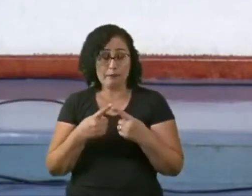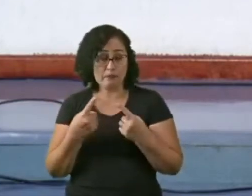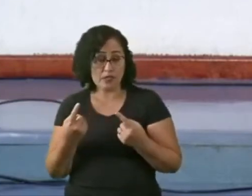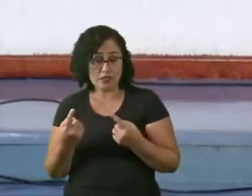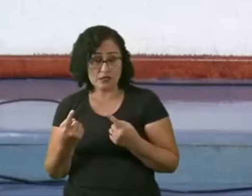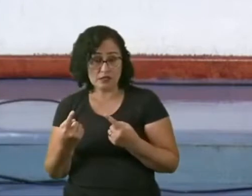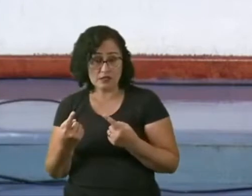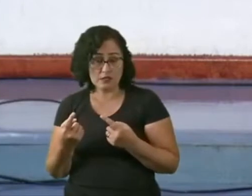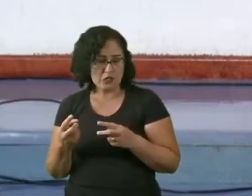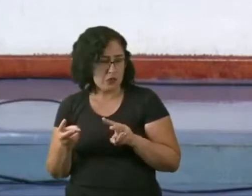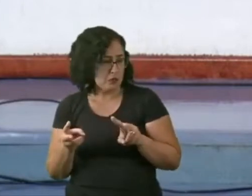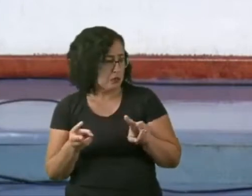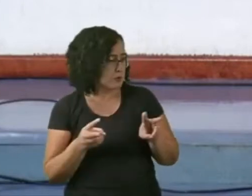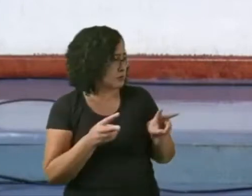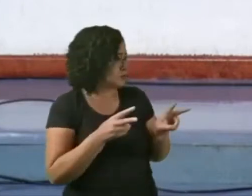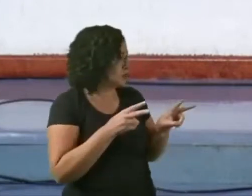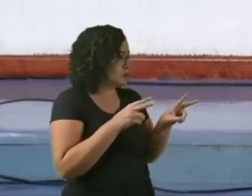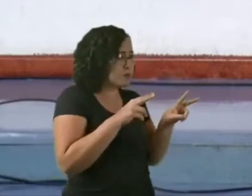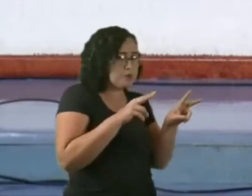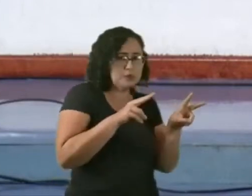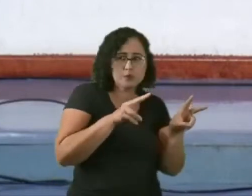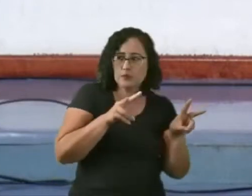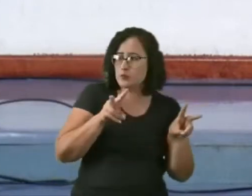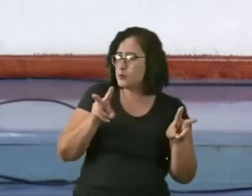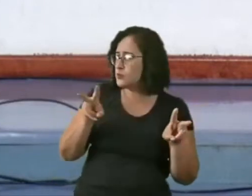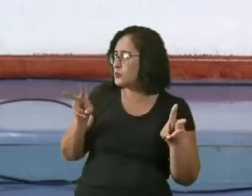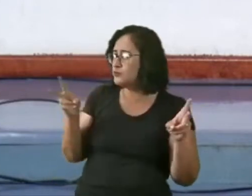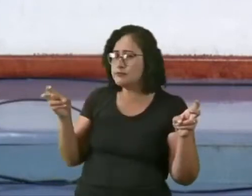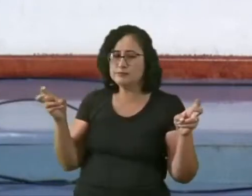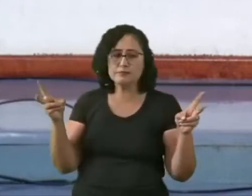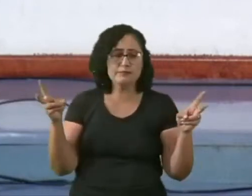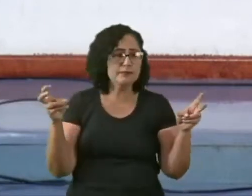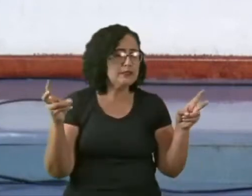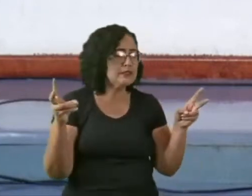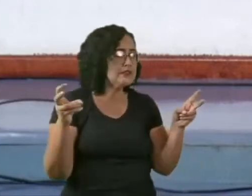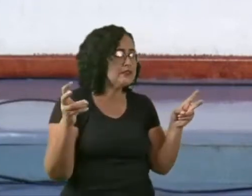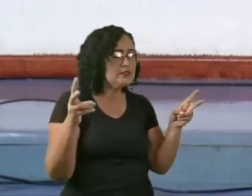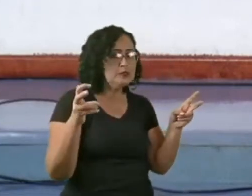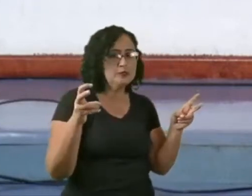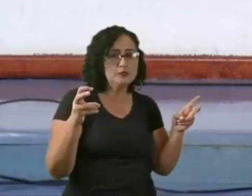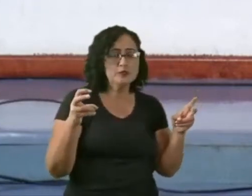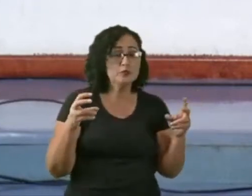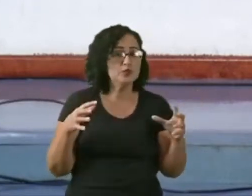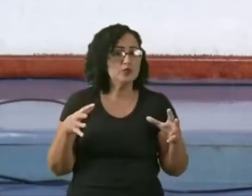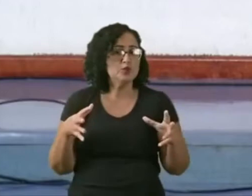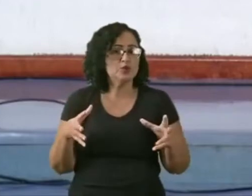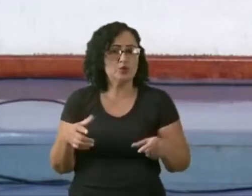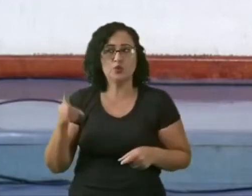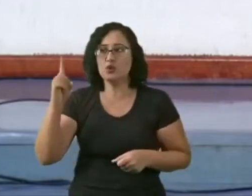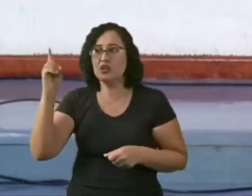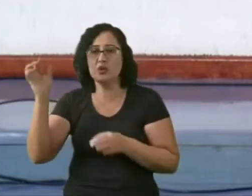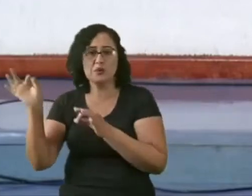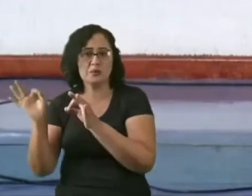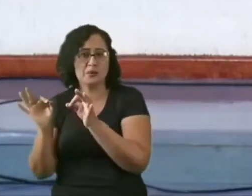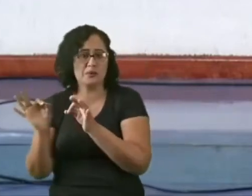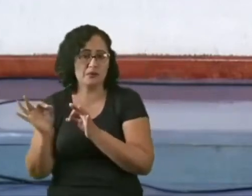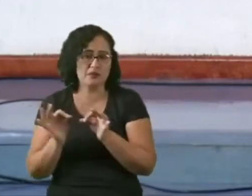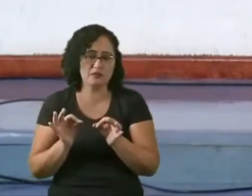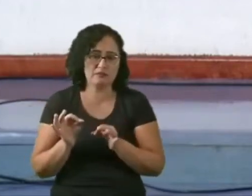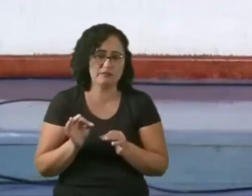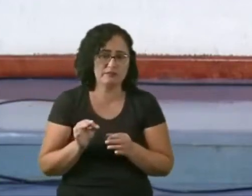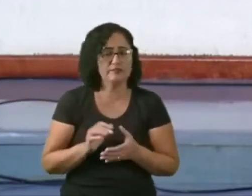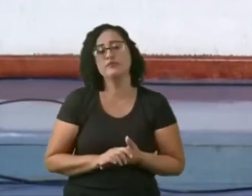melhora, aí bate a frustração. No versículo 19